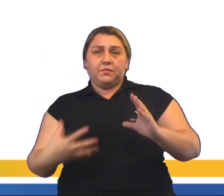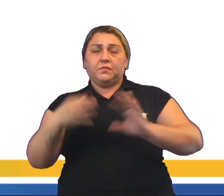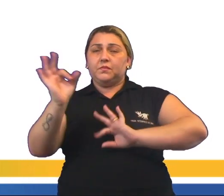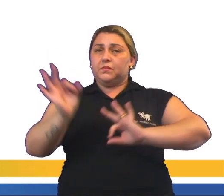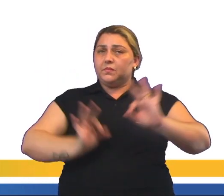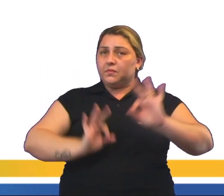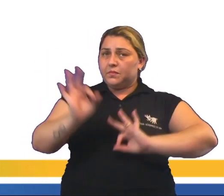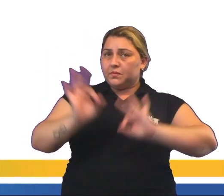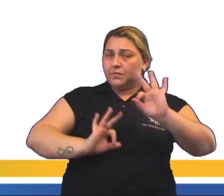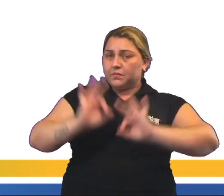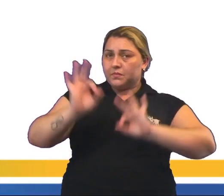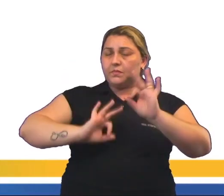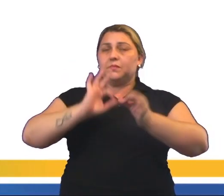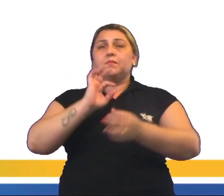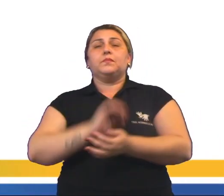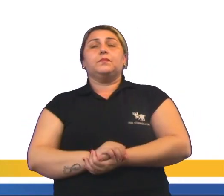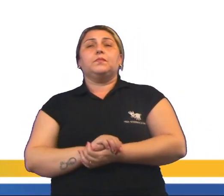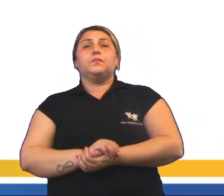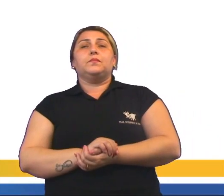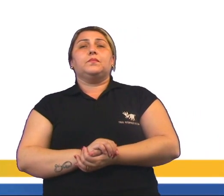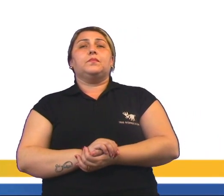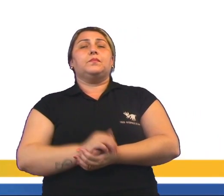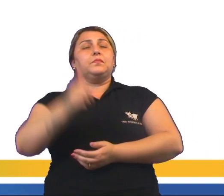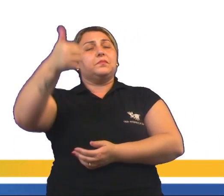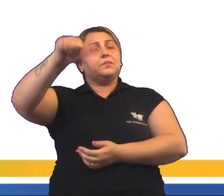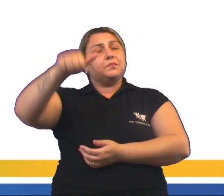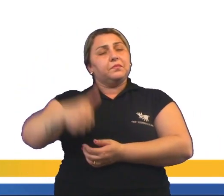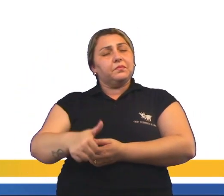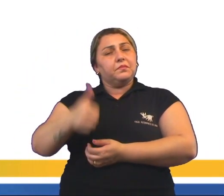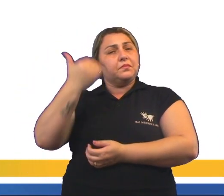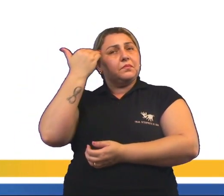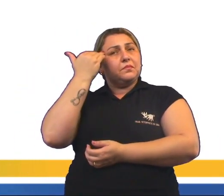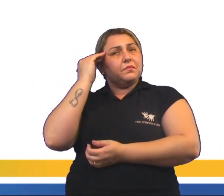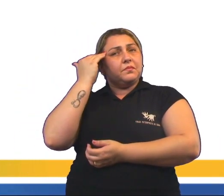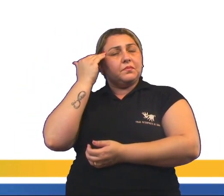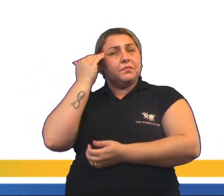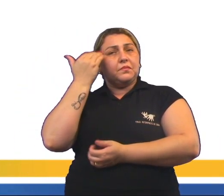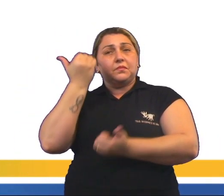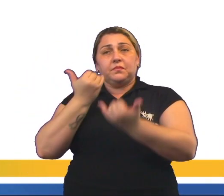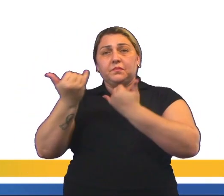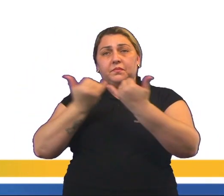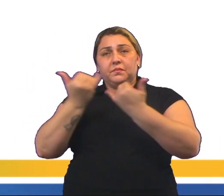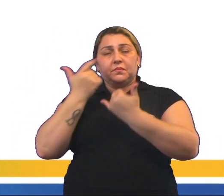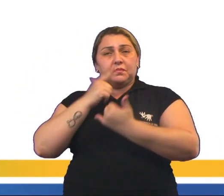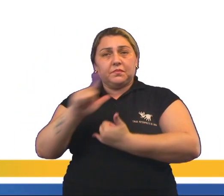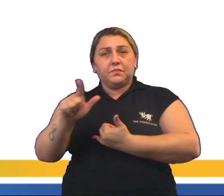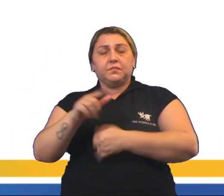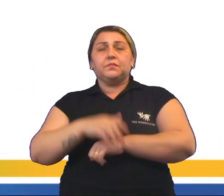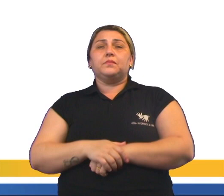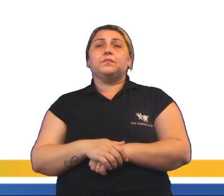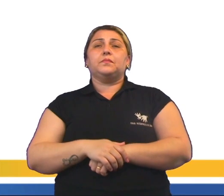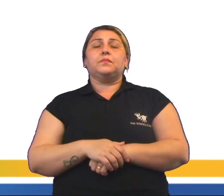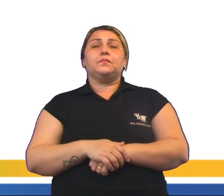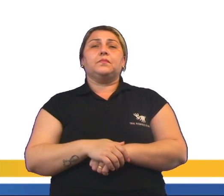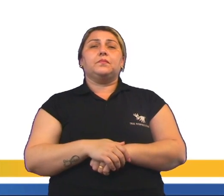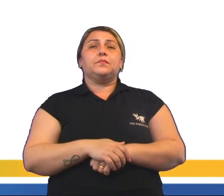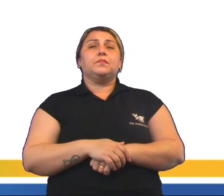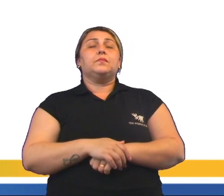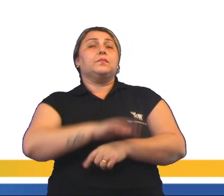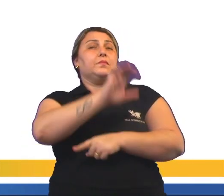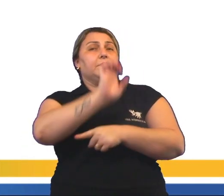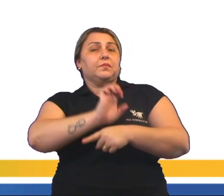pela organização, analisa a interpretação dos dados, enquanto